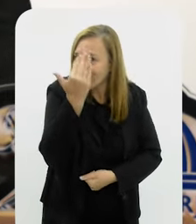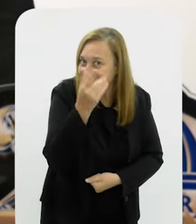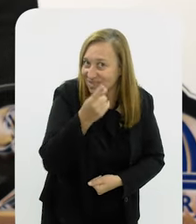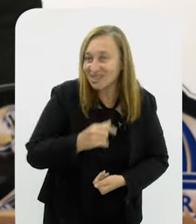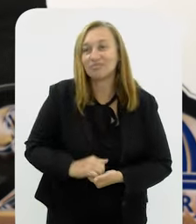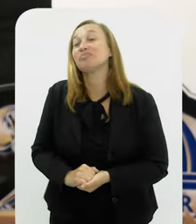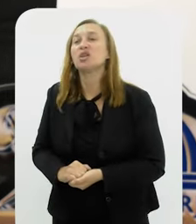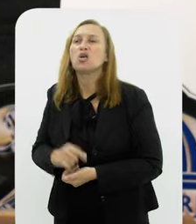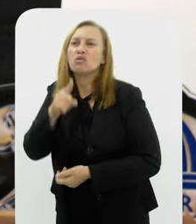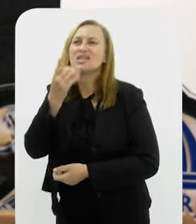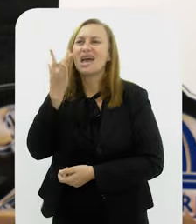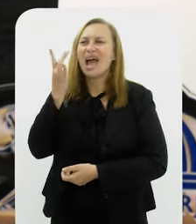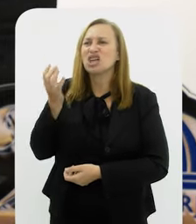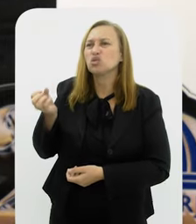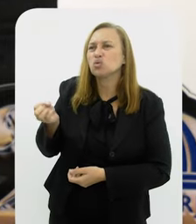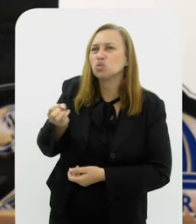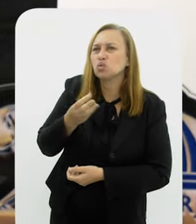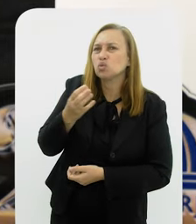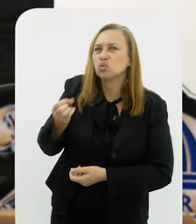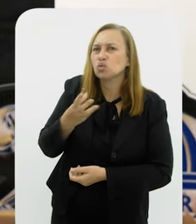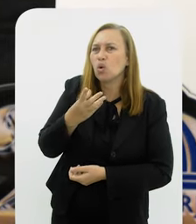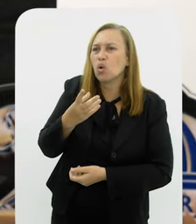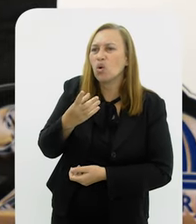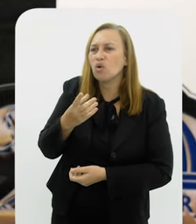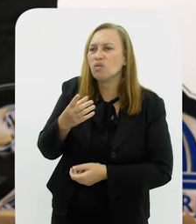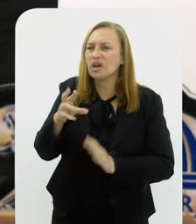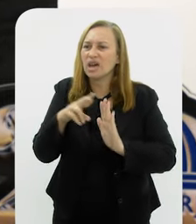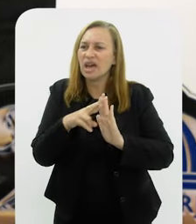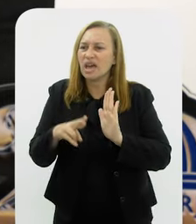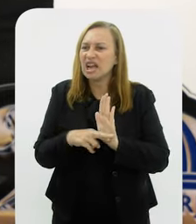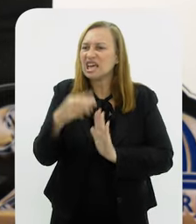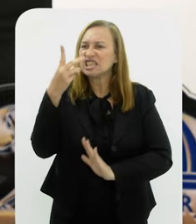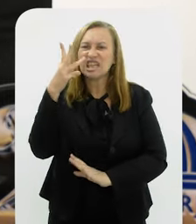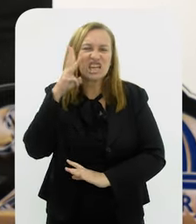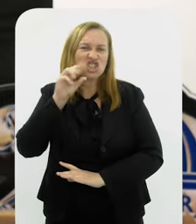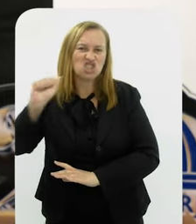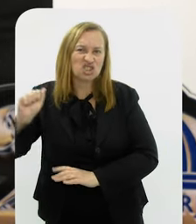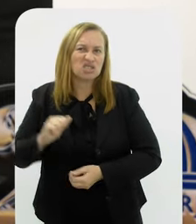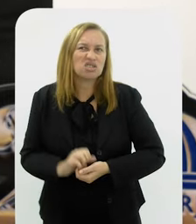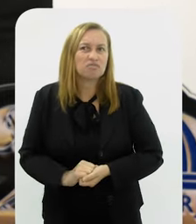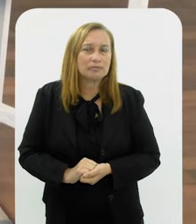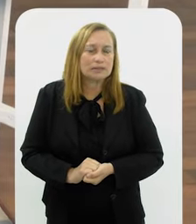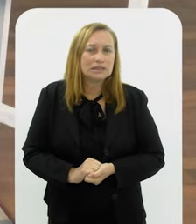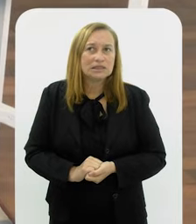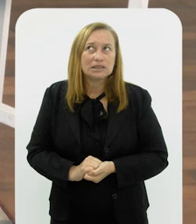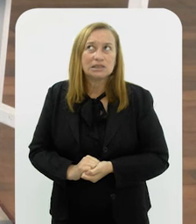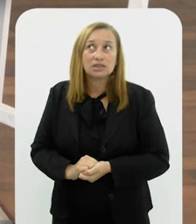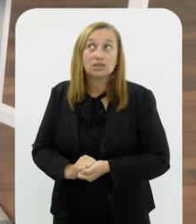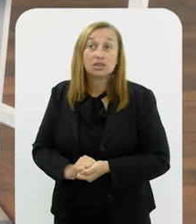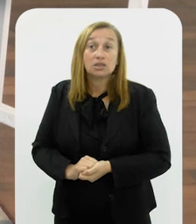eu te agradeço muito. O que você acha dessa nova colocação dos três dias do desfile?